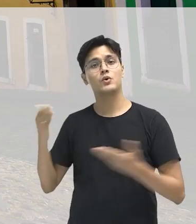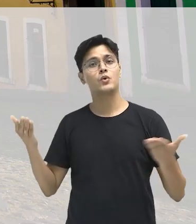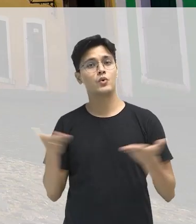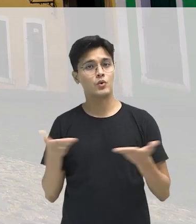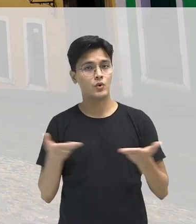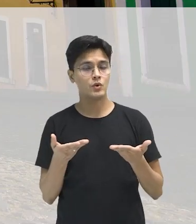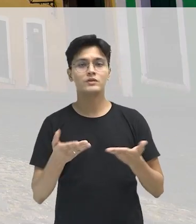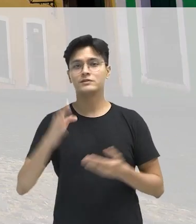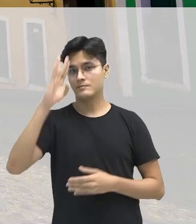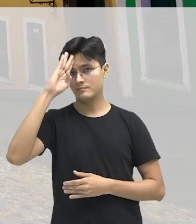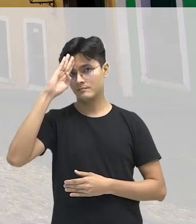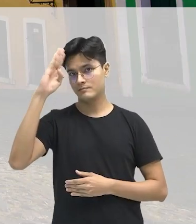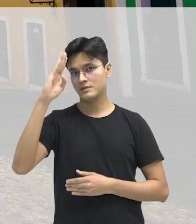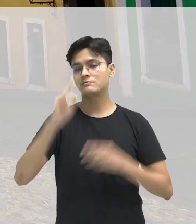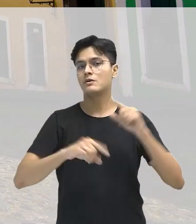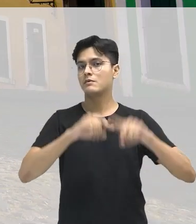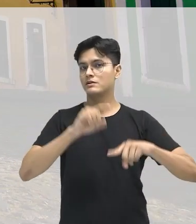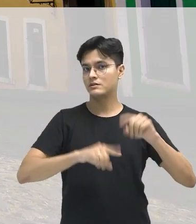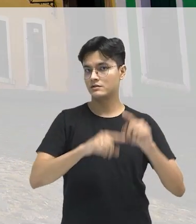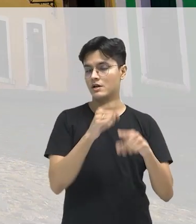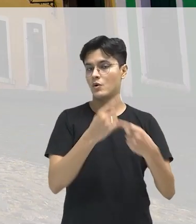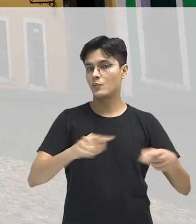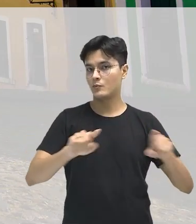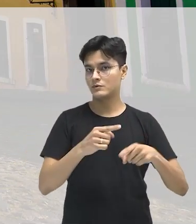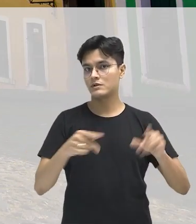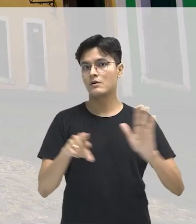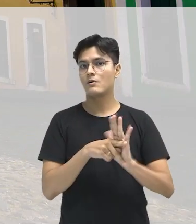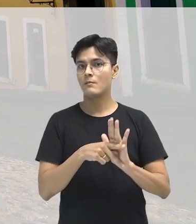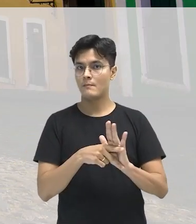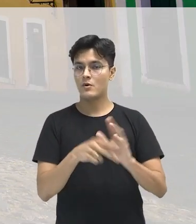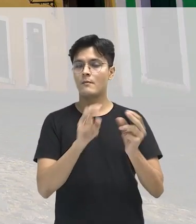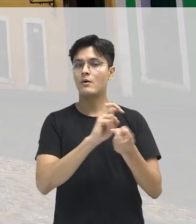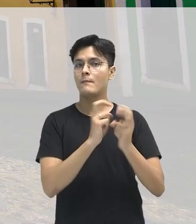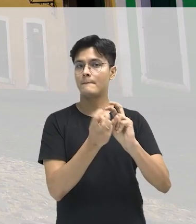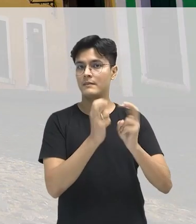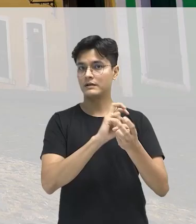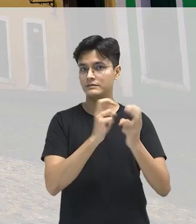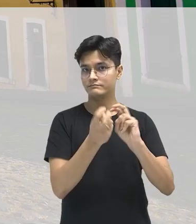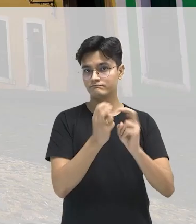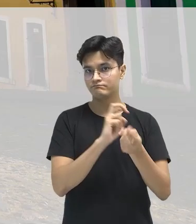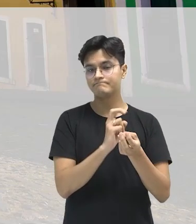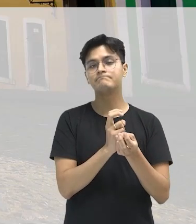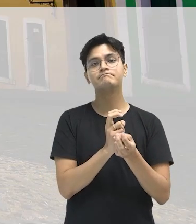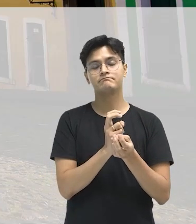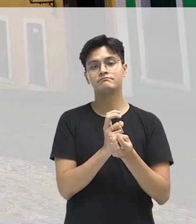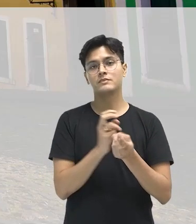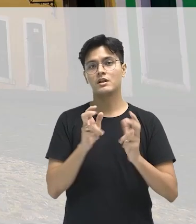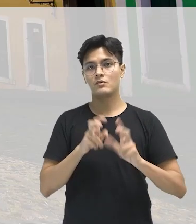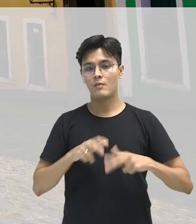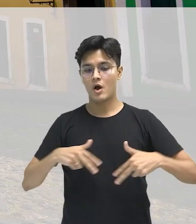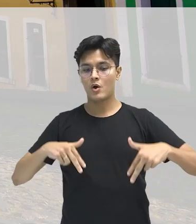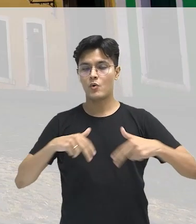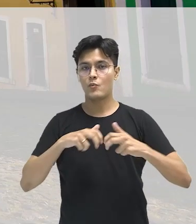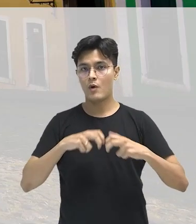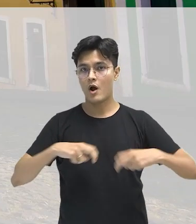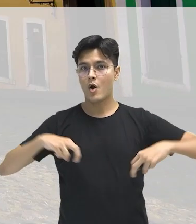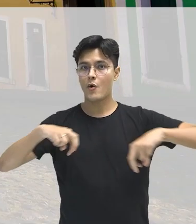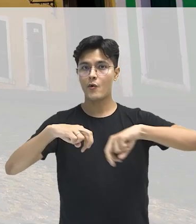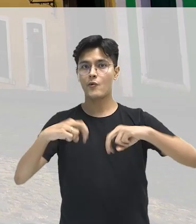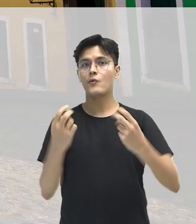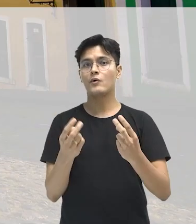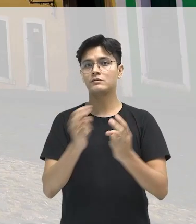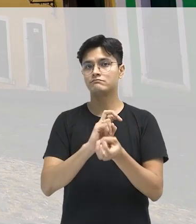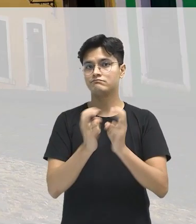ele é o principal instrumento musical da capoeira. É o único que numa roda de capoeira pode